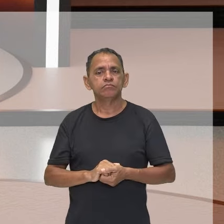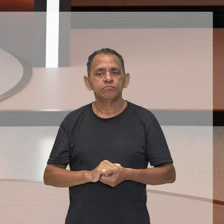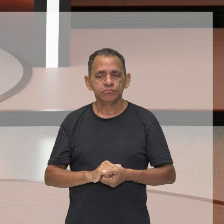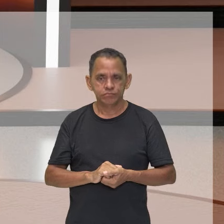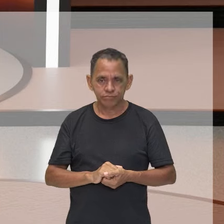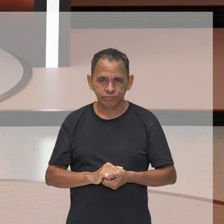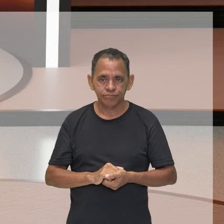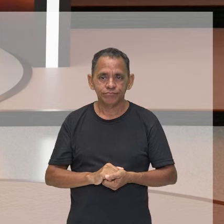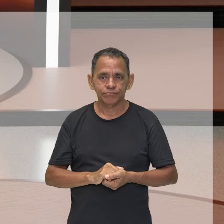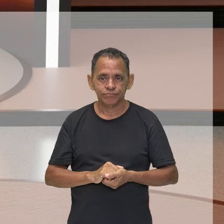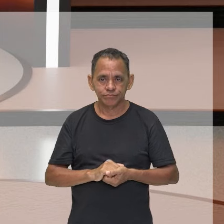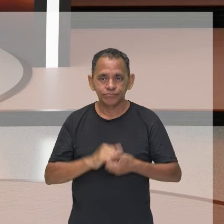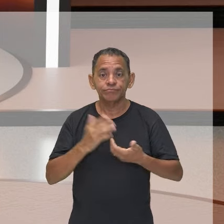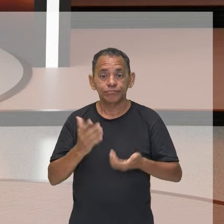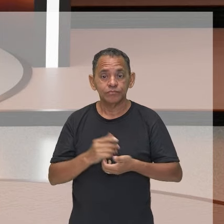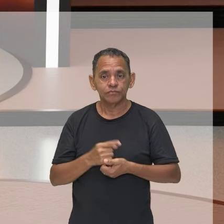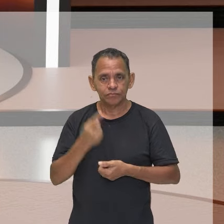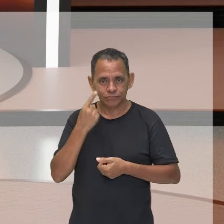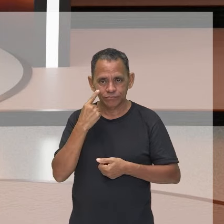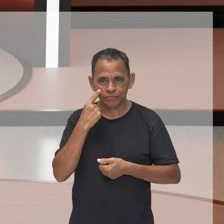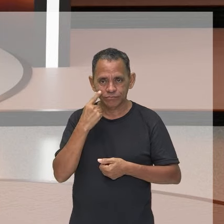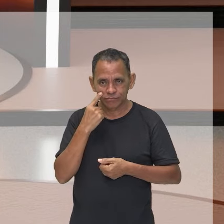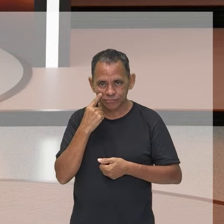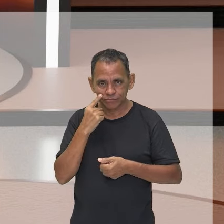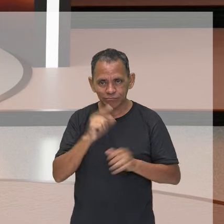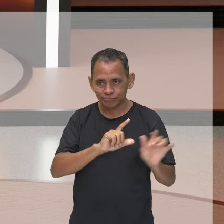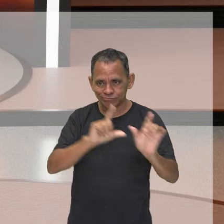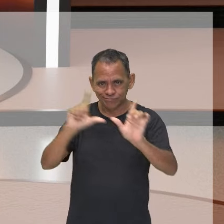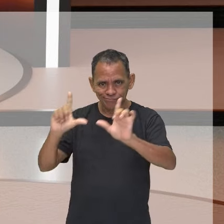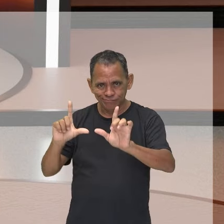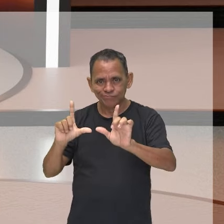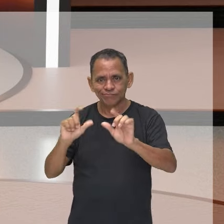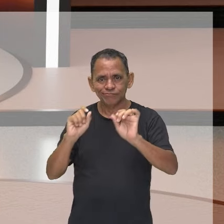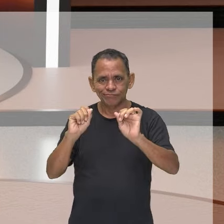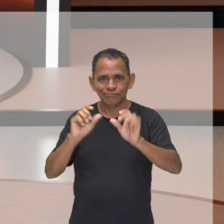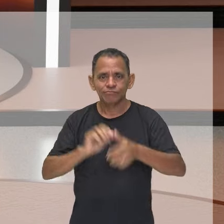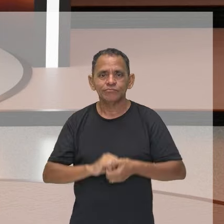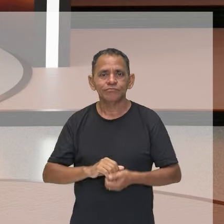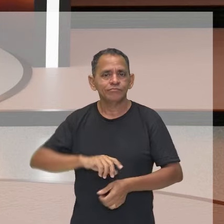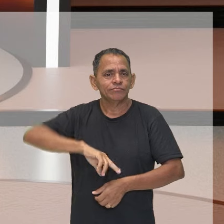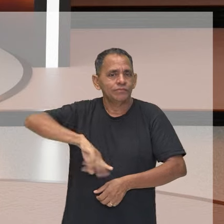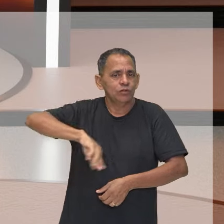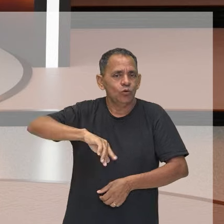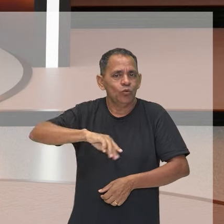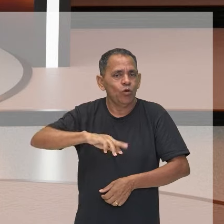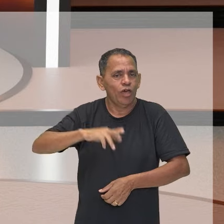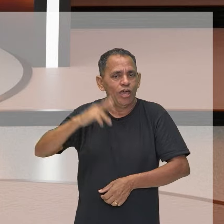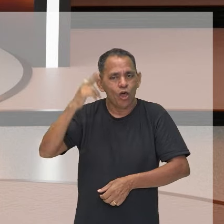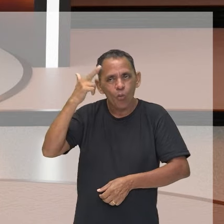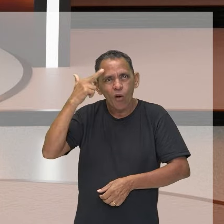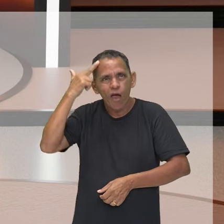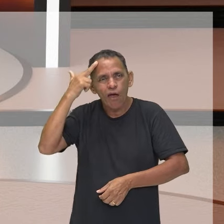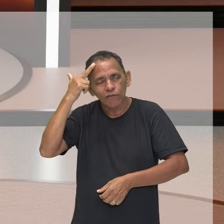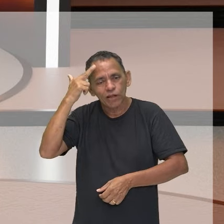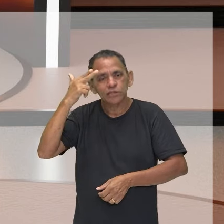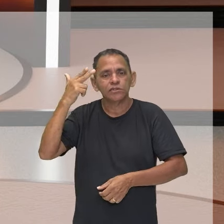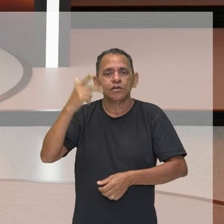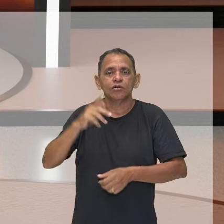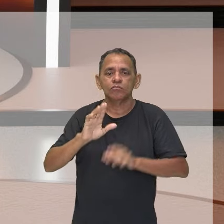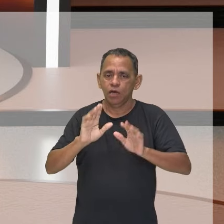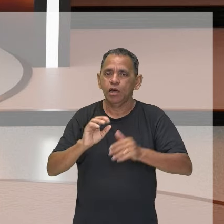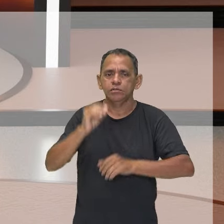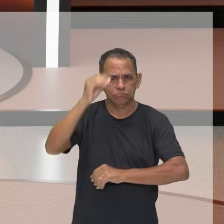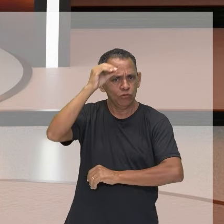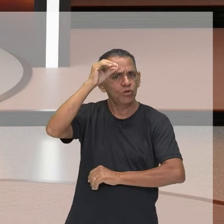aí na nossa cartela, não é fruto de uma grande reflexão, mas é um conhecimento